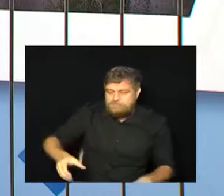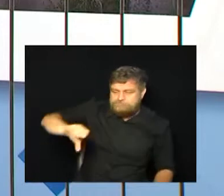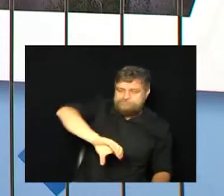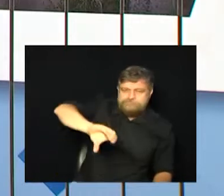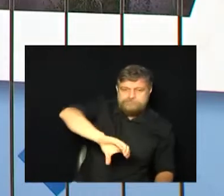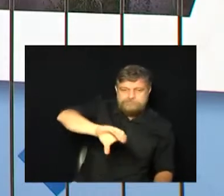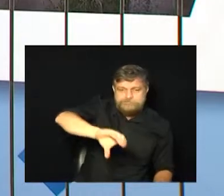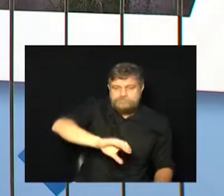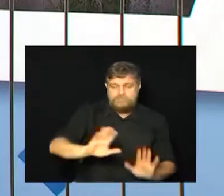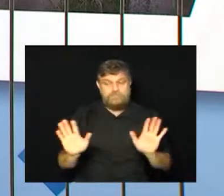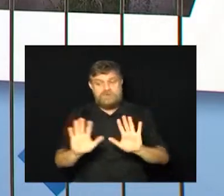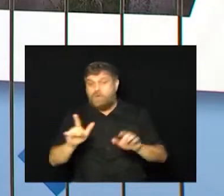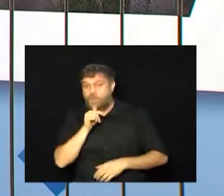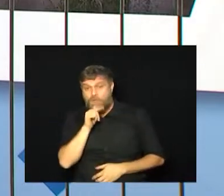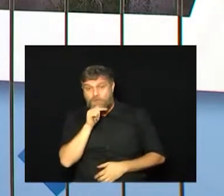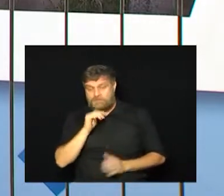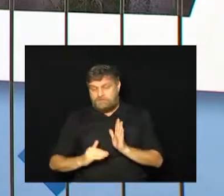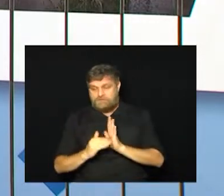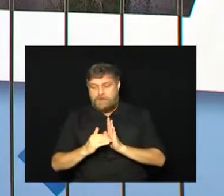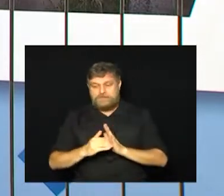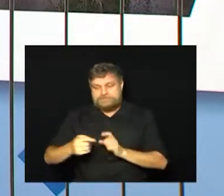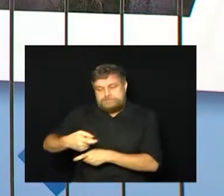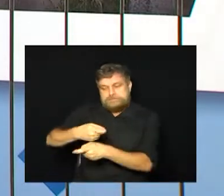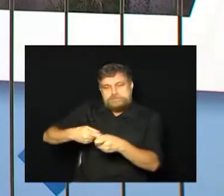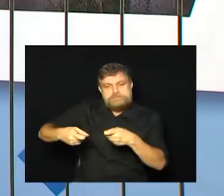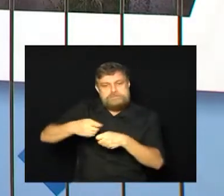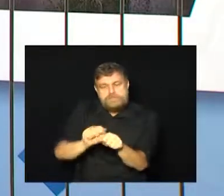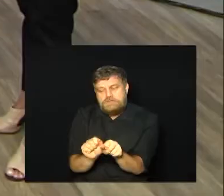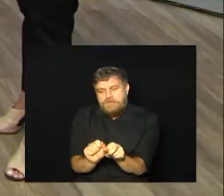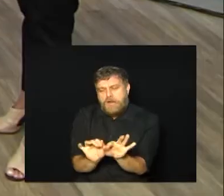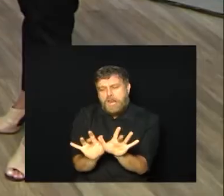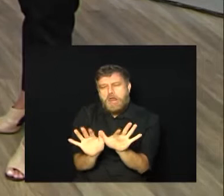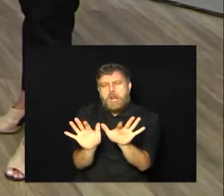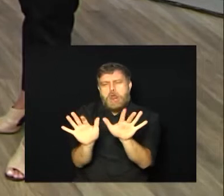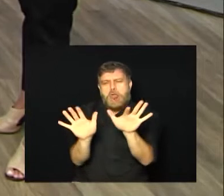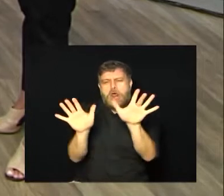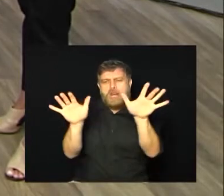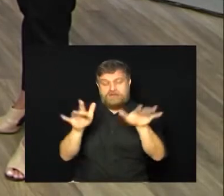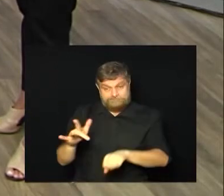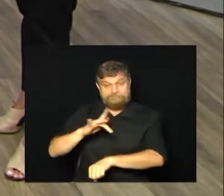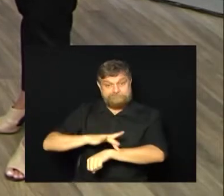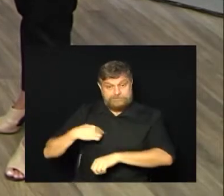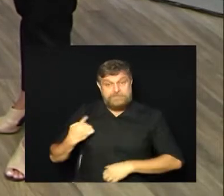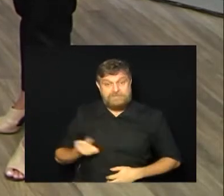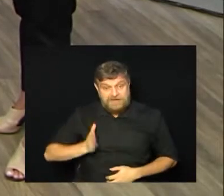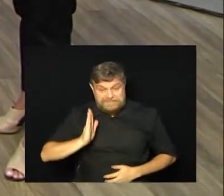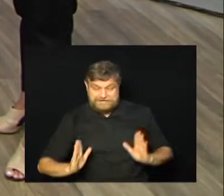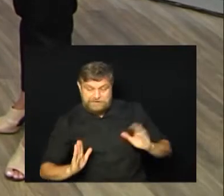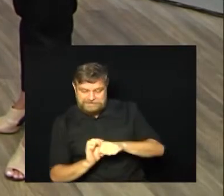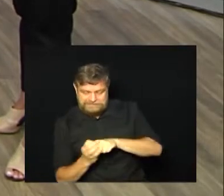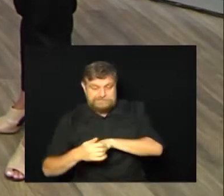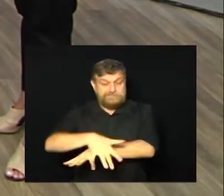deixa acumular água, porque qualquer objeto vai virar criador aí do mosquito da dengue. Nós já estamos enfrentando uma pandemia